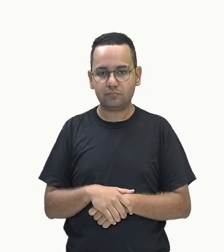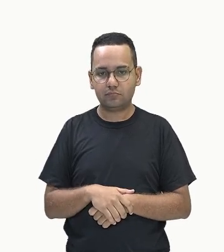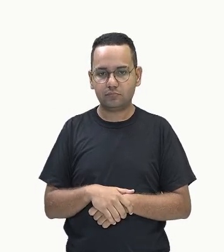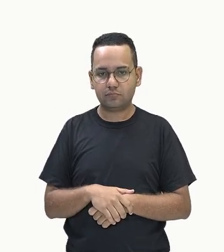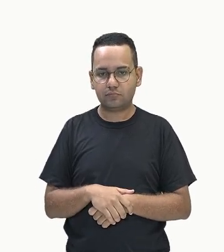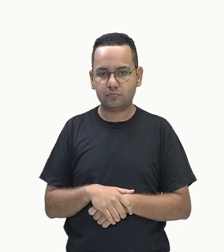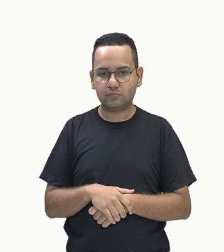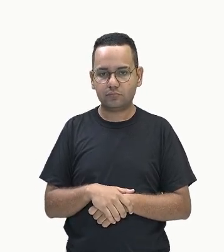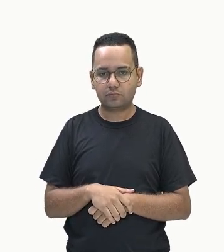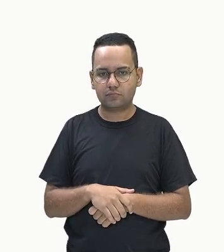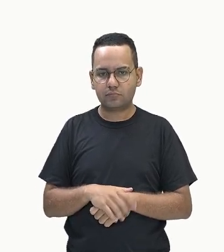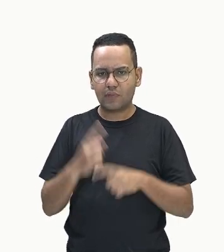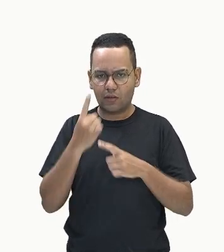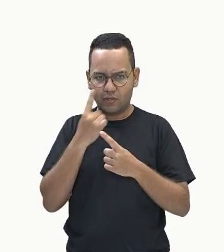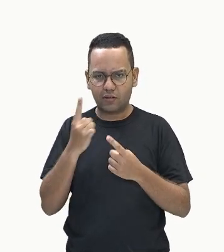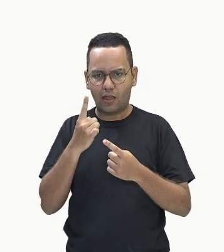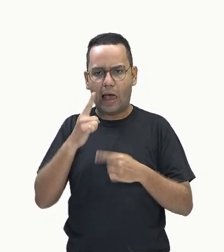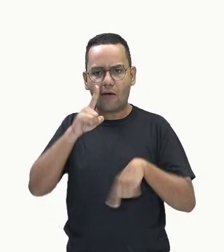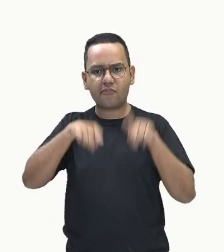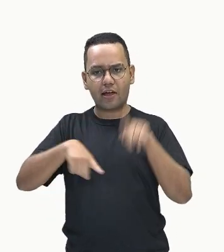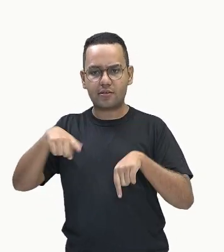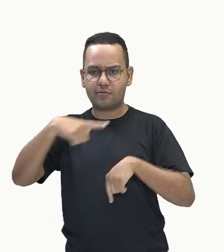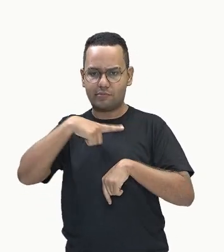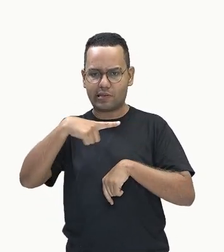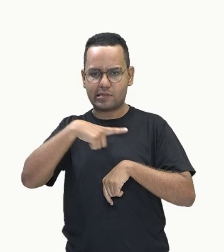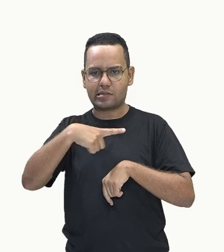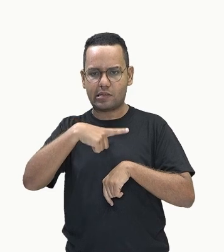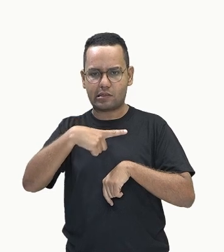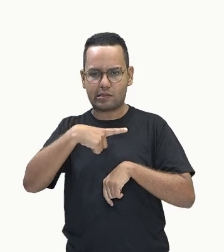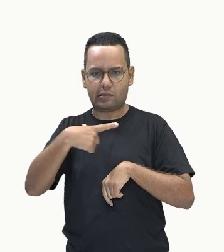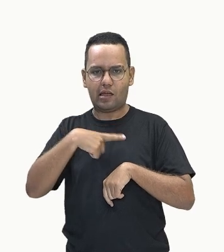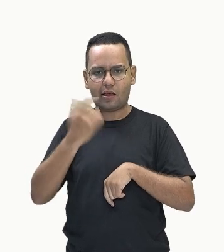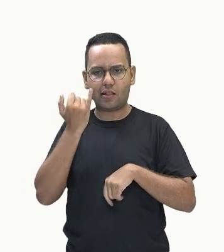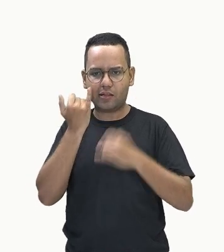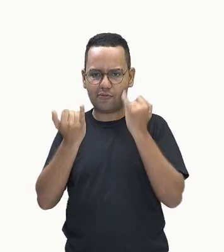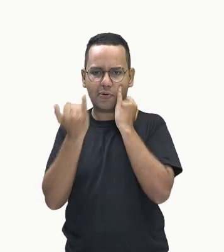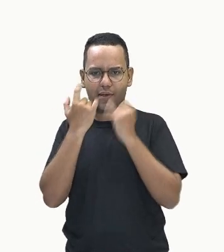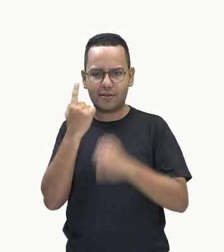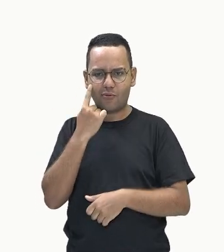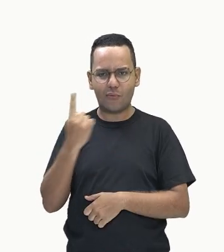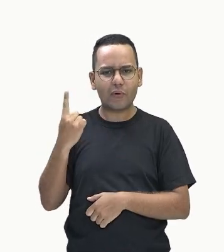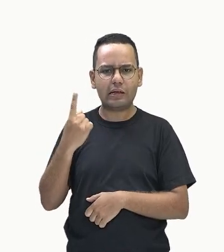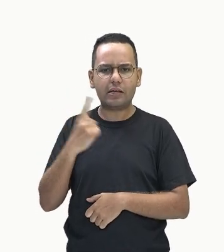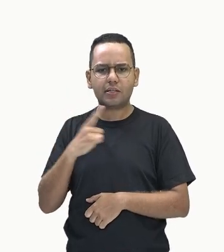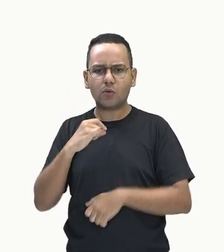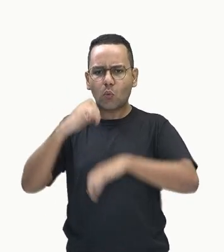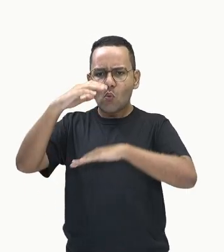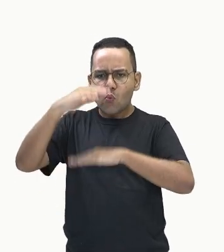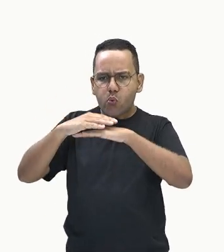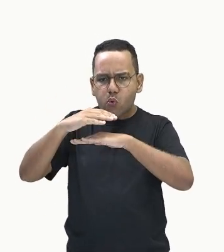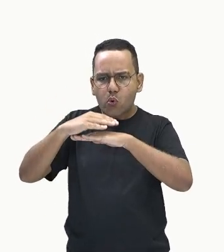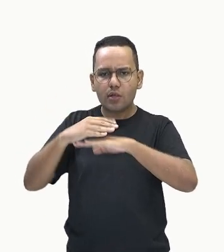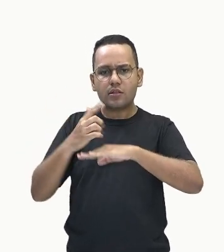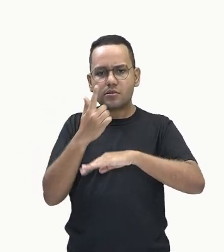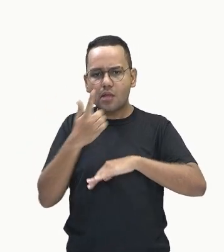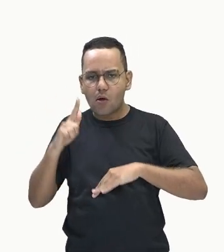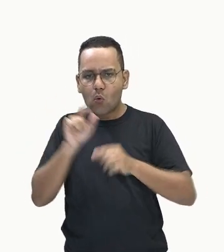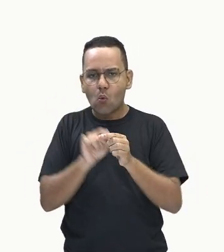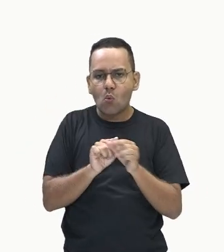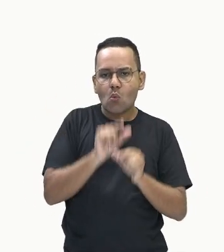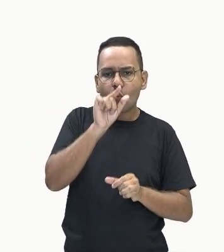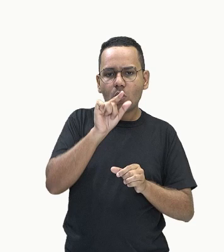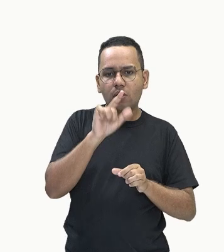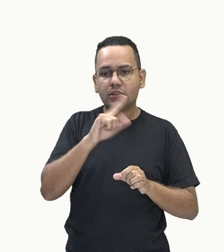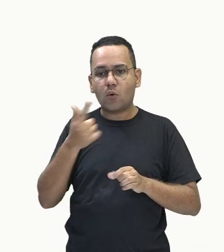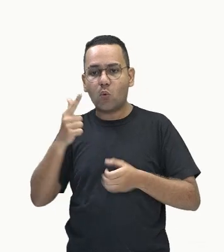bem achatada, bem aqui próxima ao meio, tem células um pouco mais alongadas aqui na base, né? Tem outras células que lembram